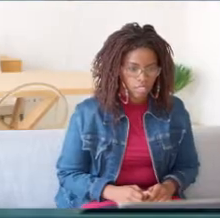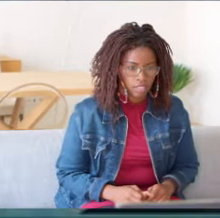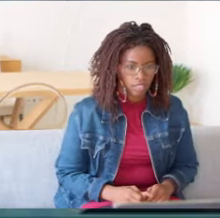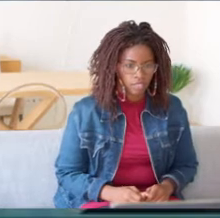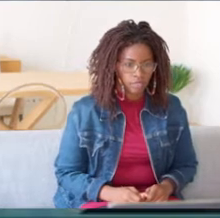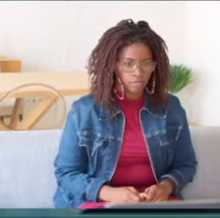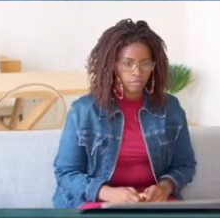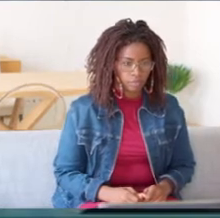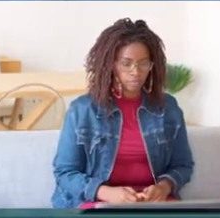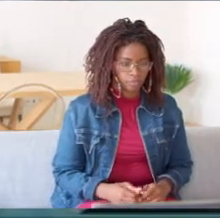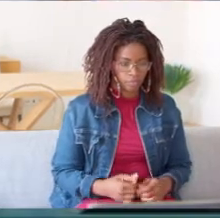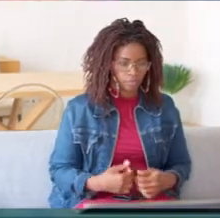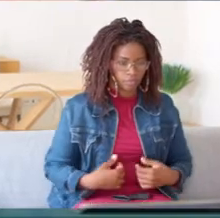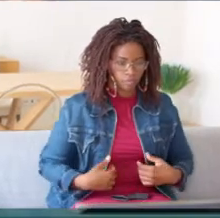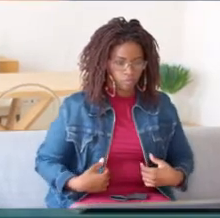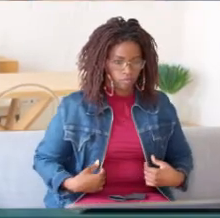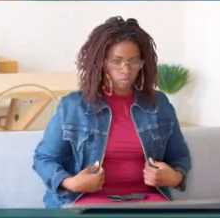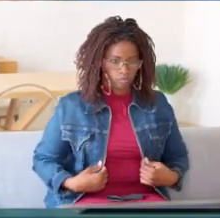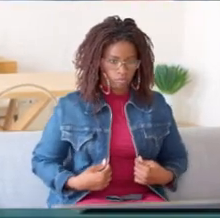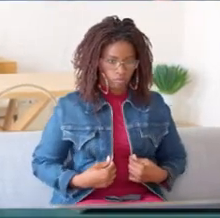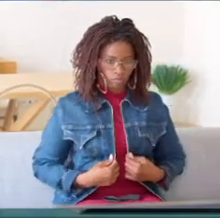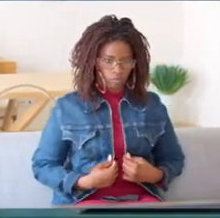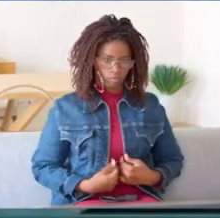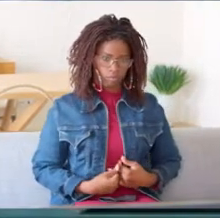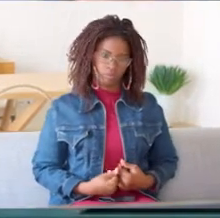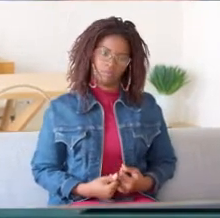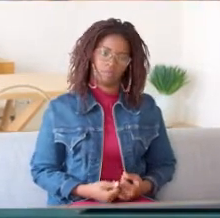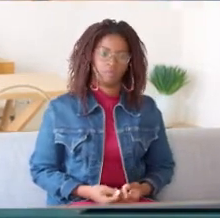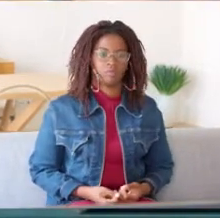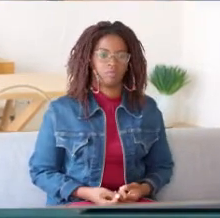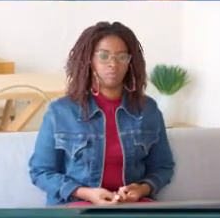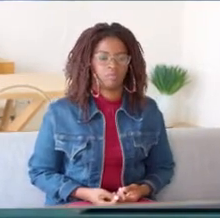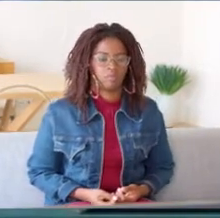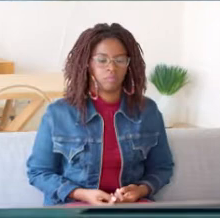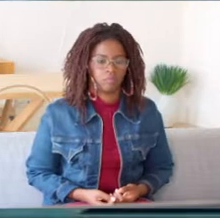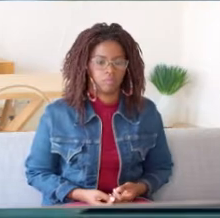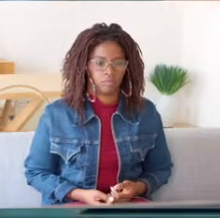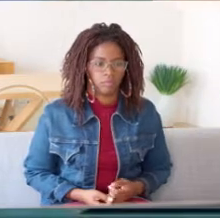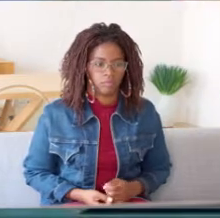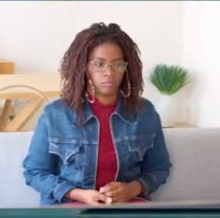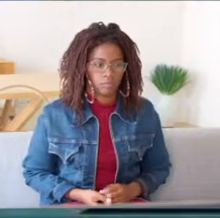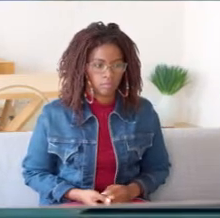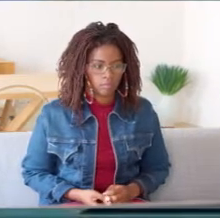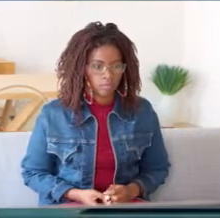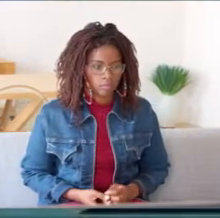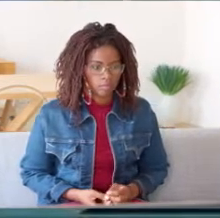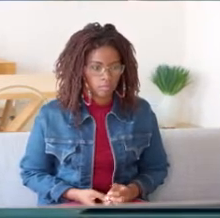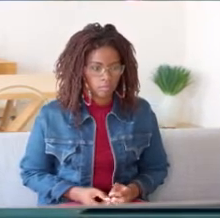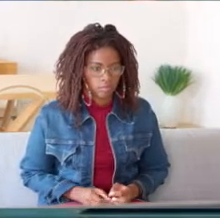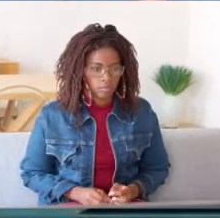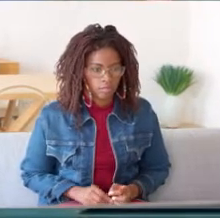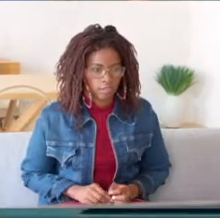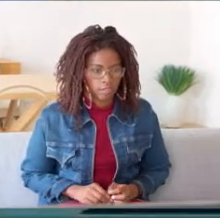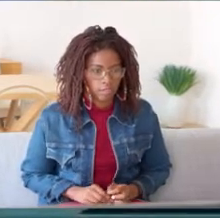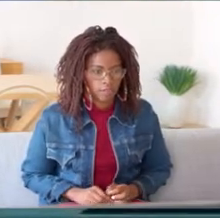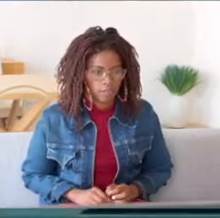Estadual é a pura falta de assunto então a gente tem que turbinar Os Clássicos para que a gente justifica um debate eu acho que nem justificar debate